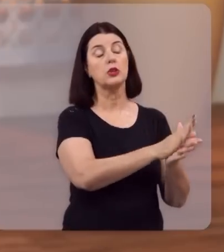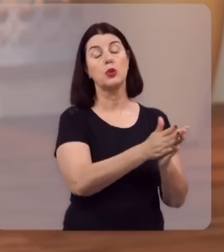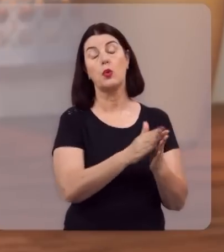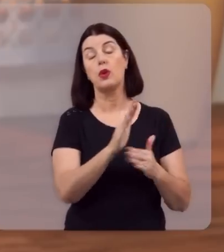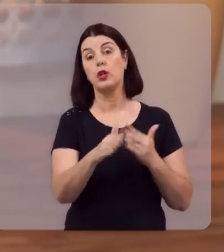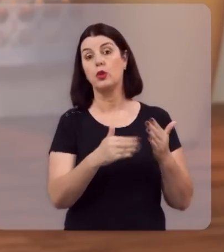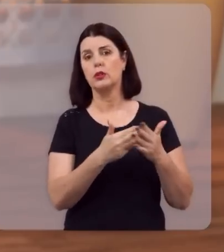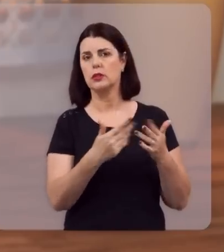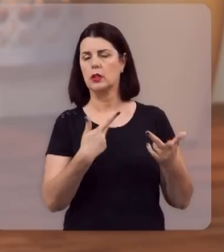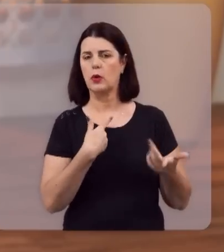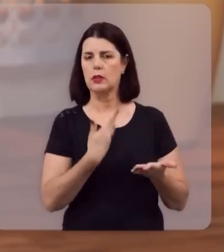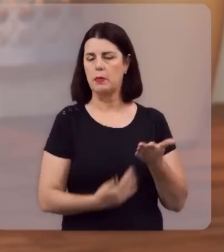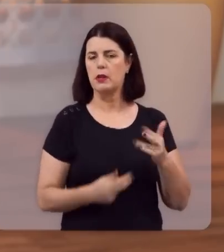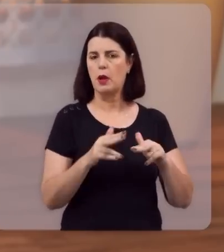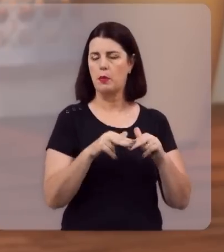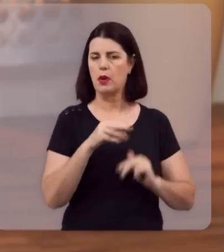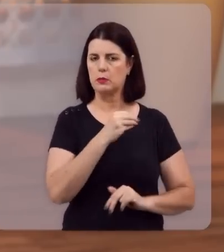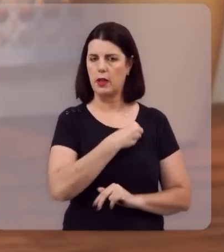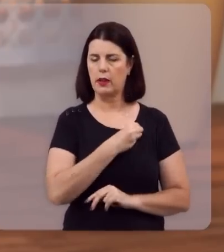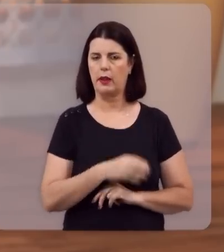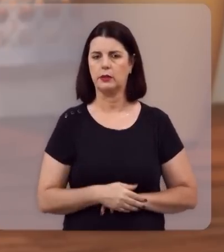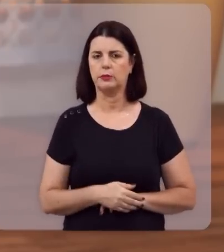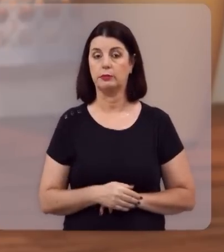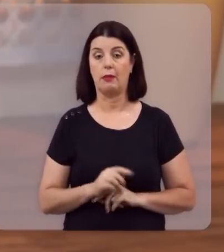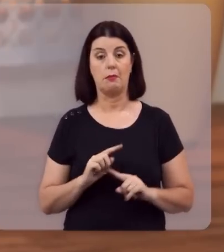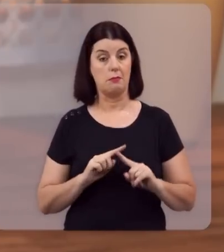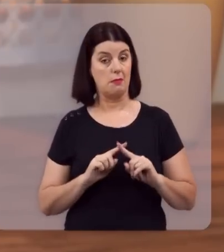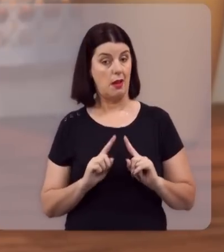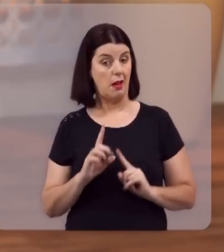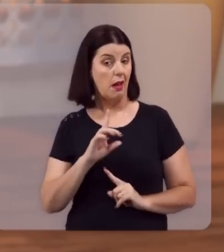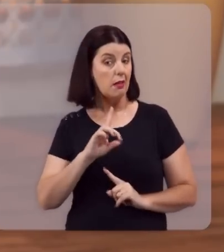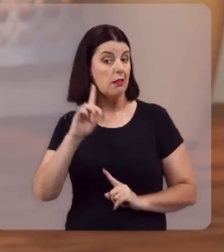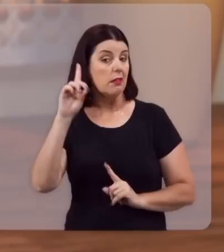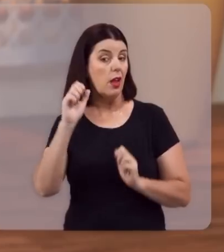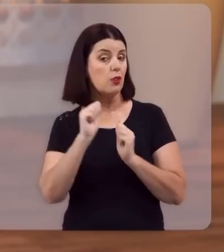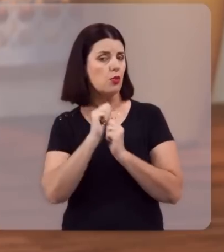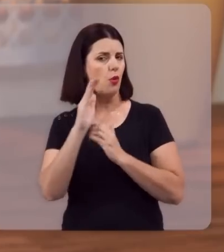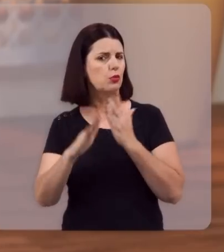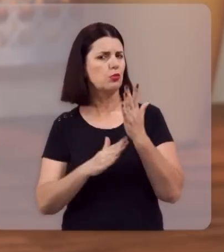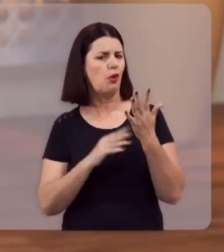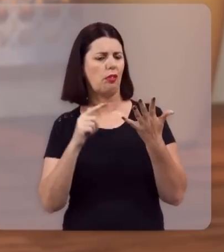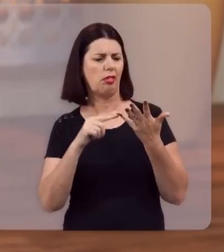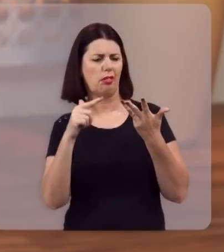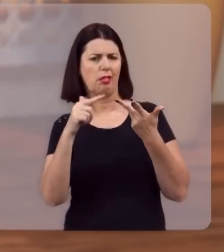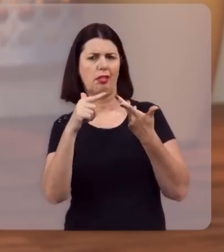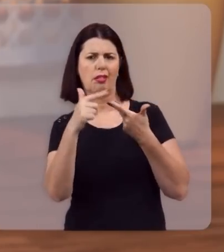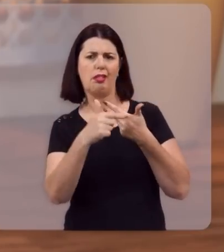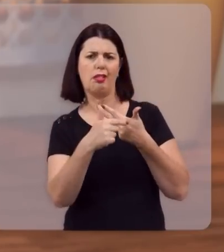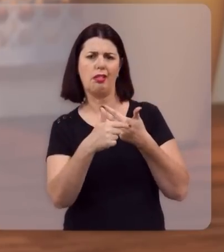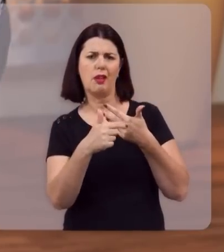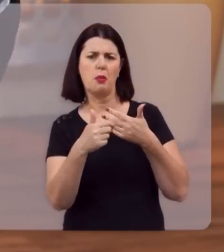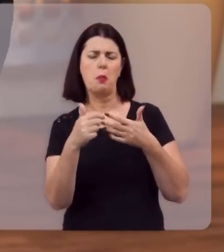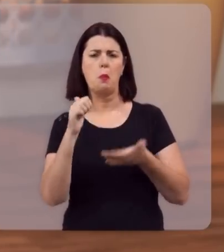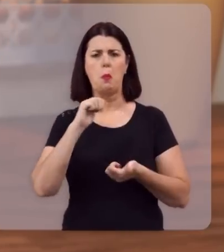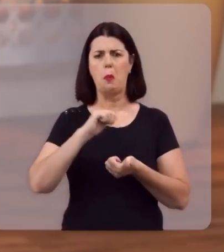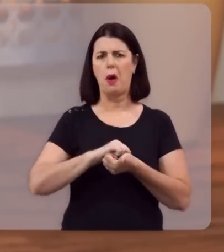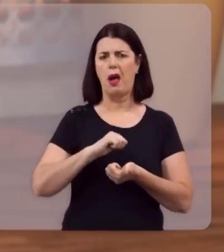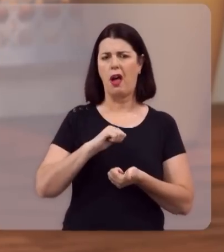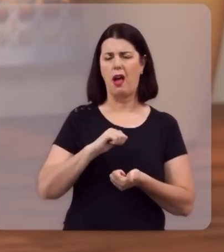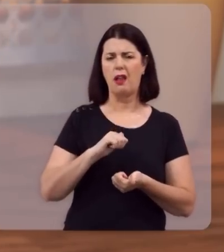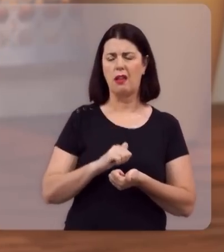destruir aquilo que se perdeu por causa da queda mas ele com todos os seus atributos ao invés de